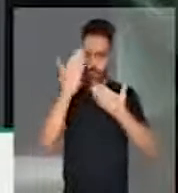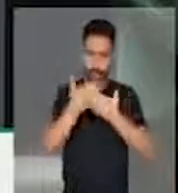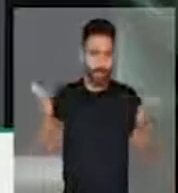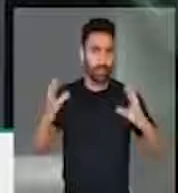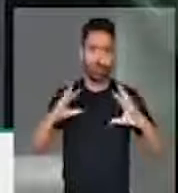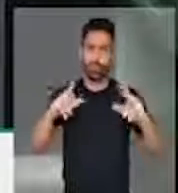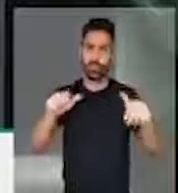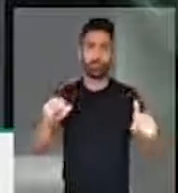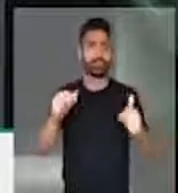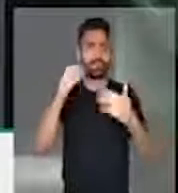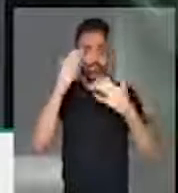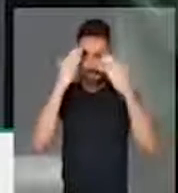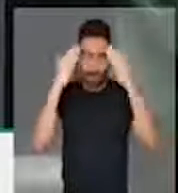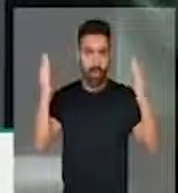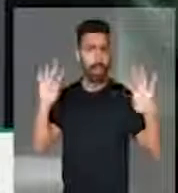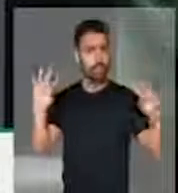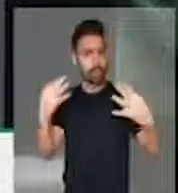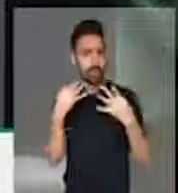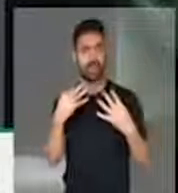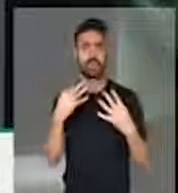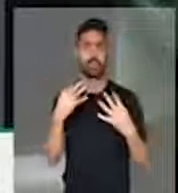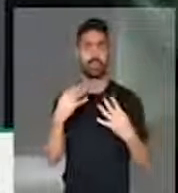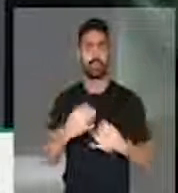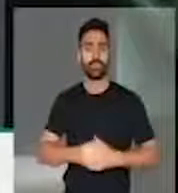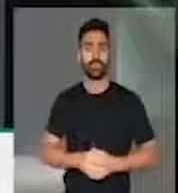obrigado pela atenção de todos e